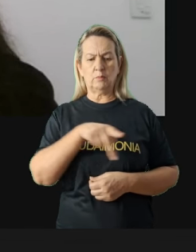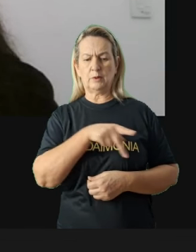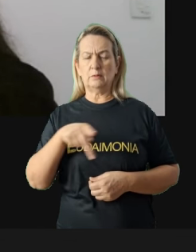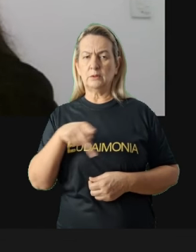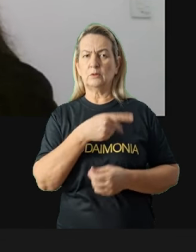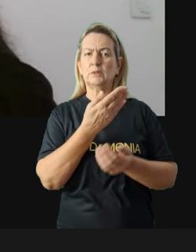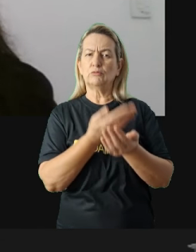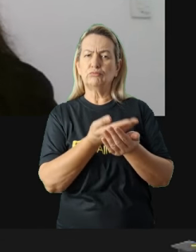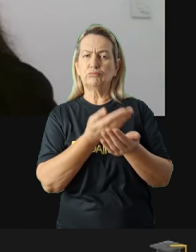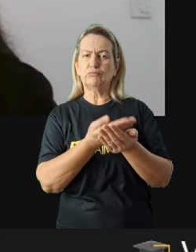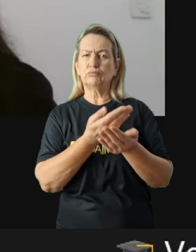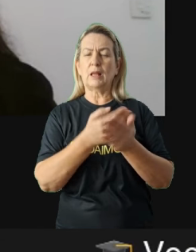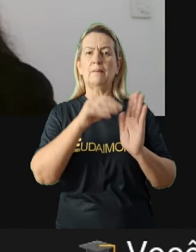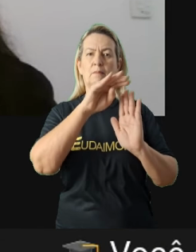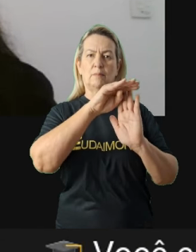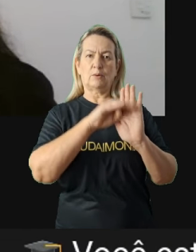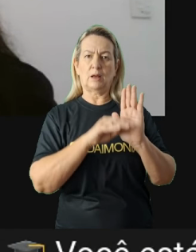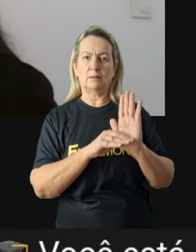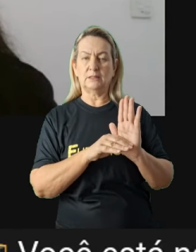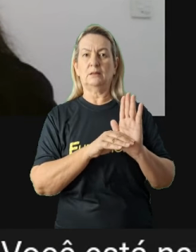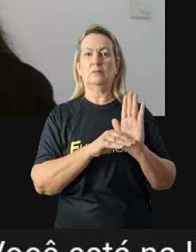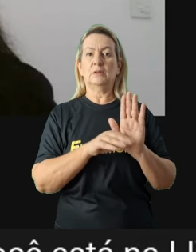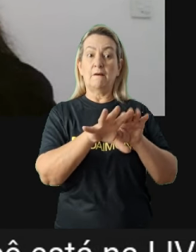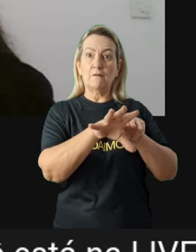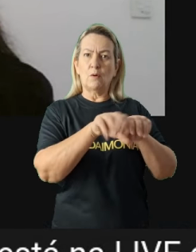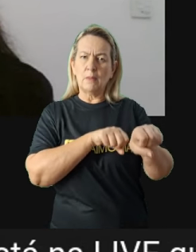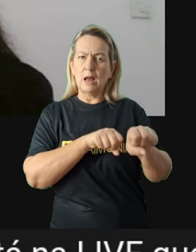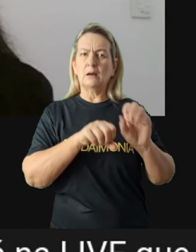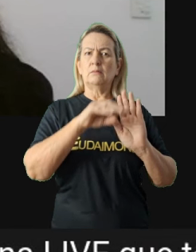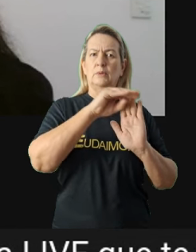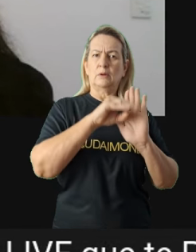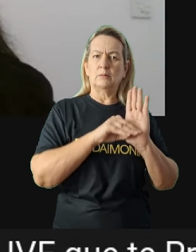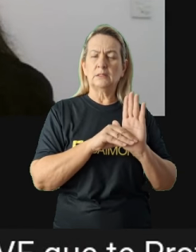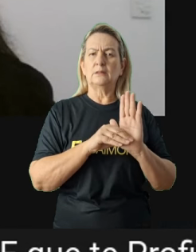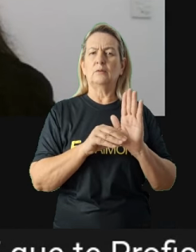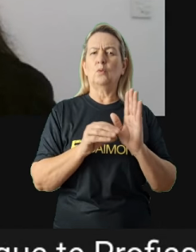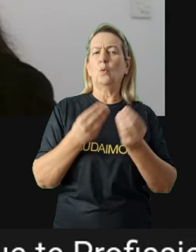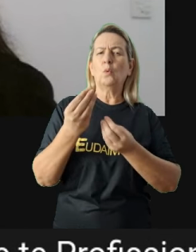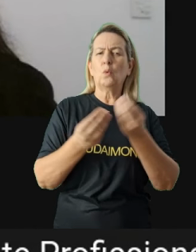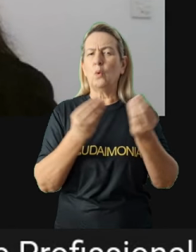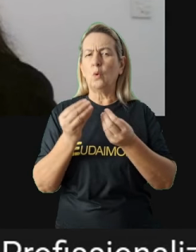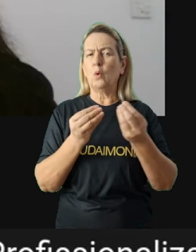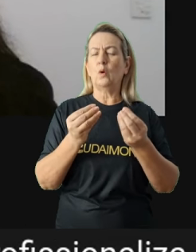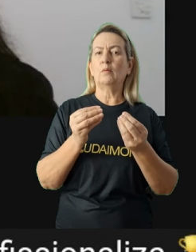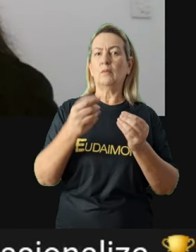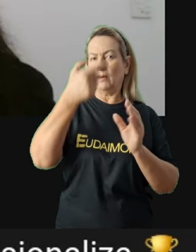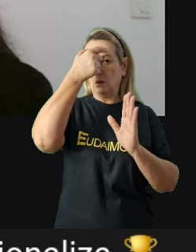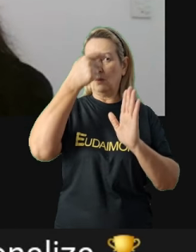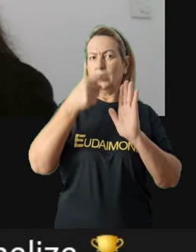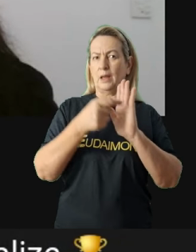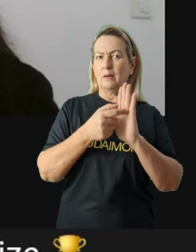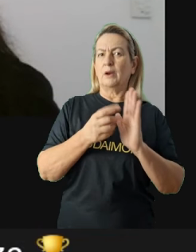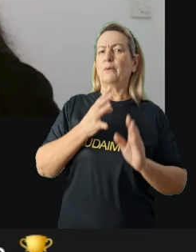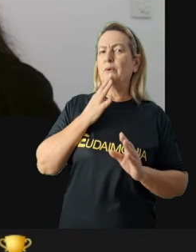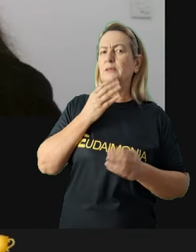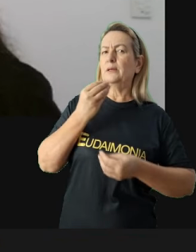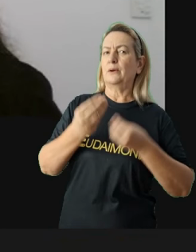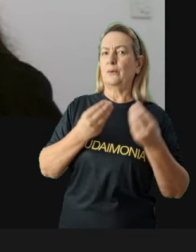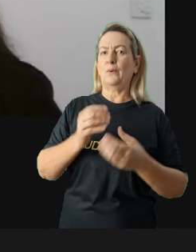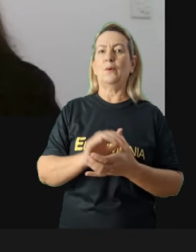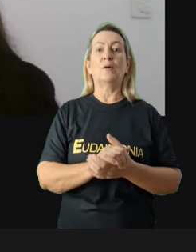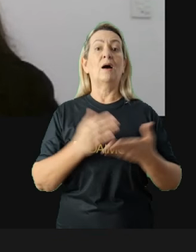Vou provocar aqui. Todo professor agora vai ter que fazer um estudo sobre programação? Não, você tem que formar em programação, tem que entender como é que programa esse negócio